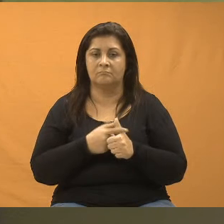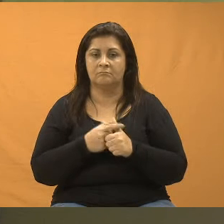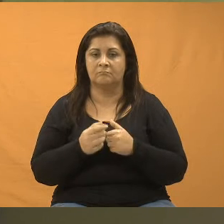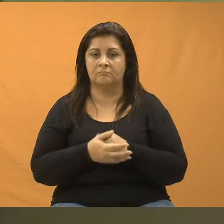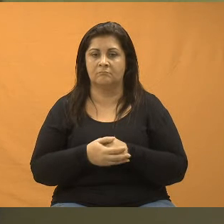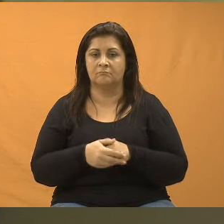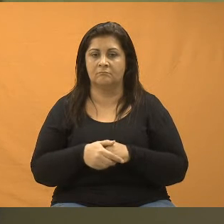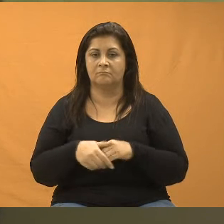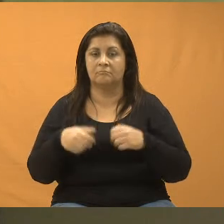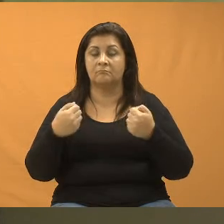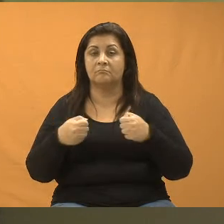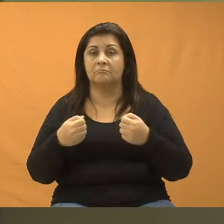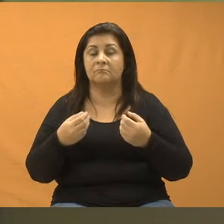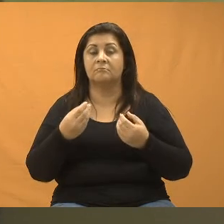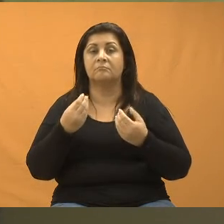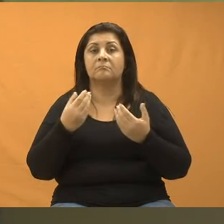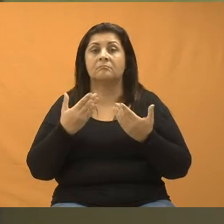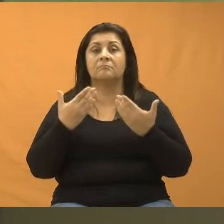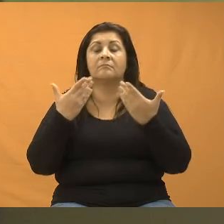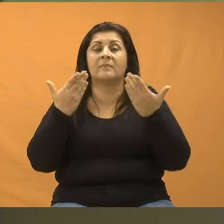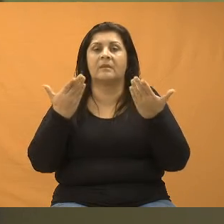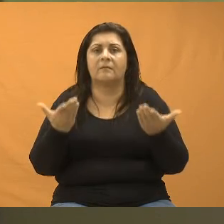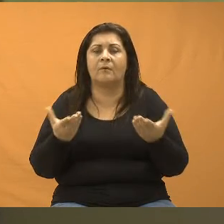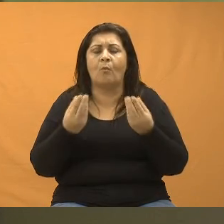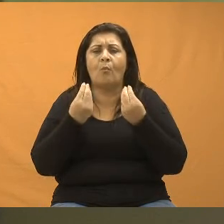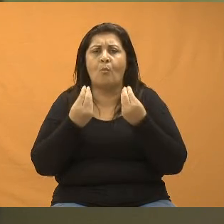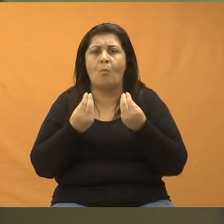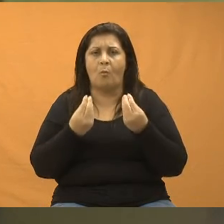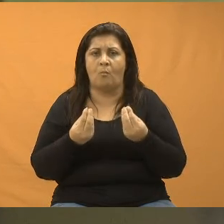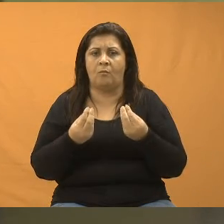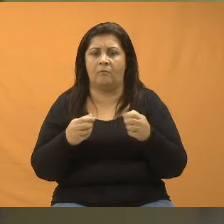precisa ver que caminho que vai tomar essa...